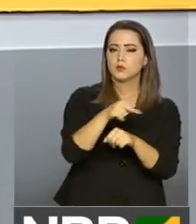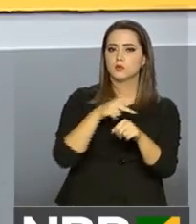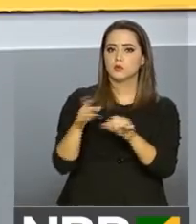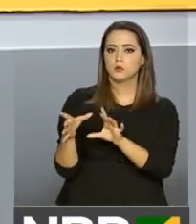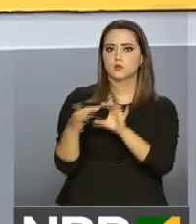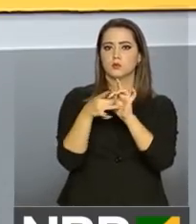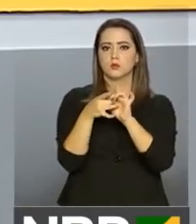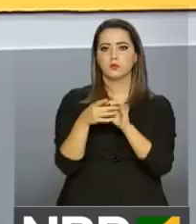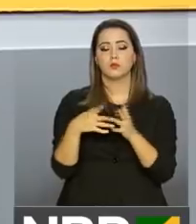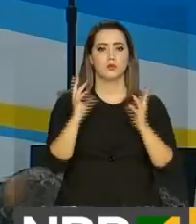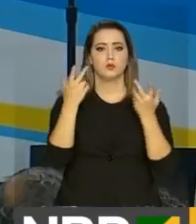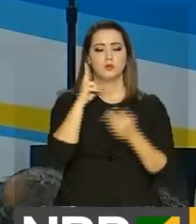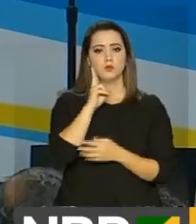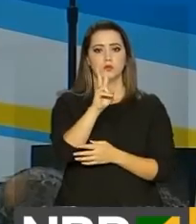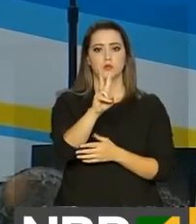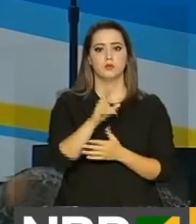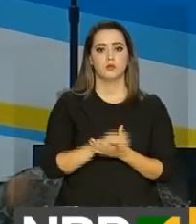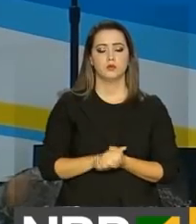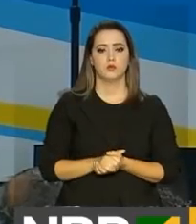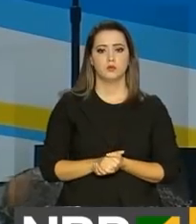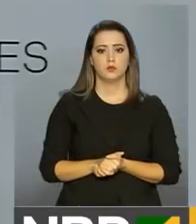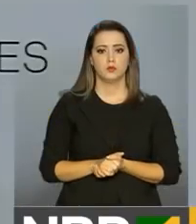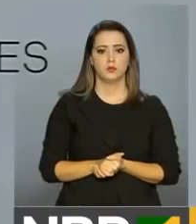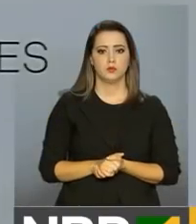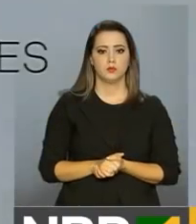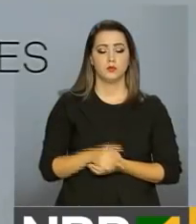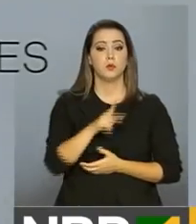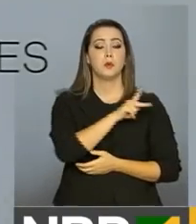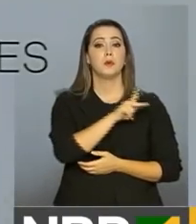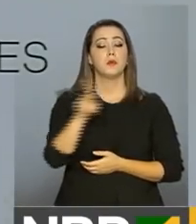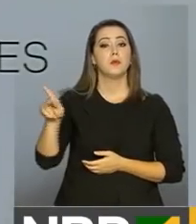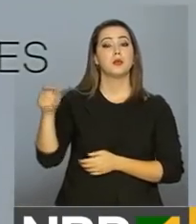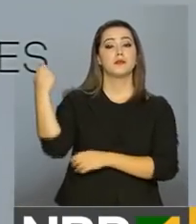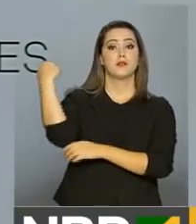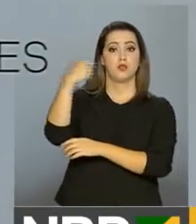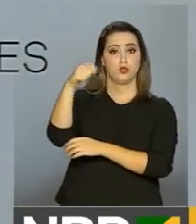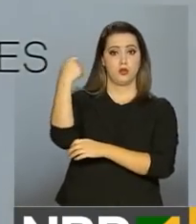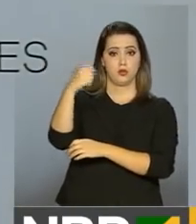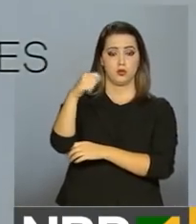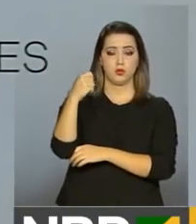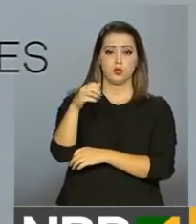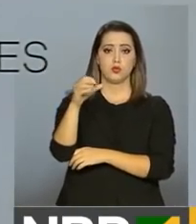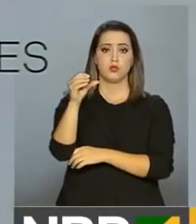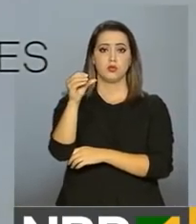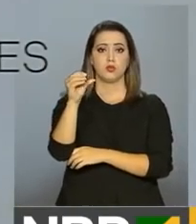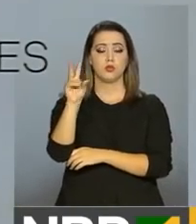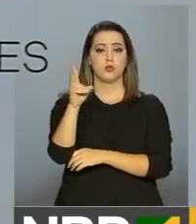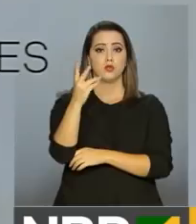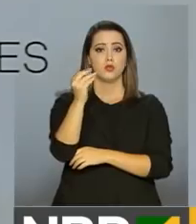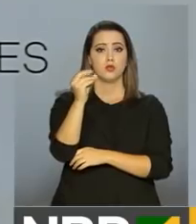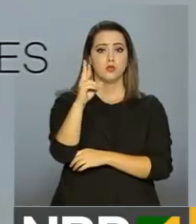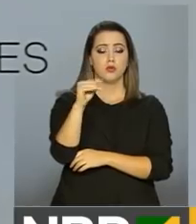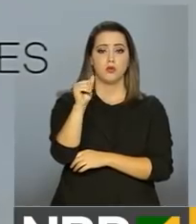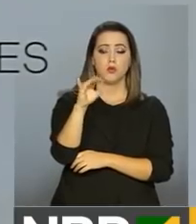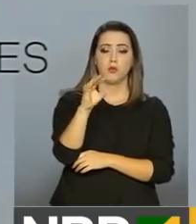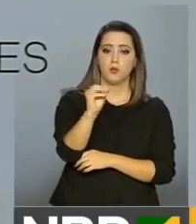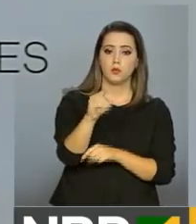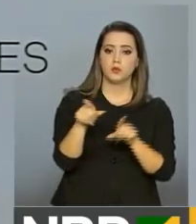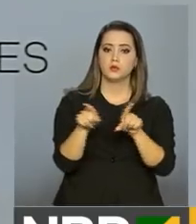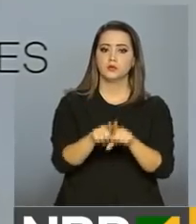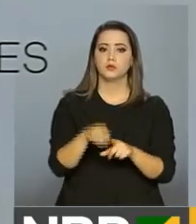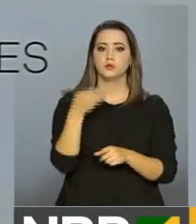membros. Veja como foi. Sr. Maurício Macri, presidente da República Argentina, Horácio Cartes, presidente da República do